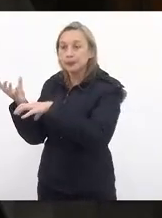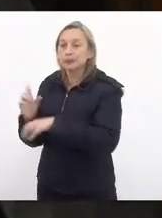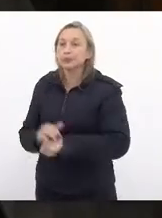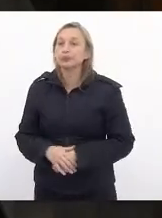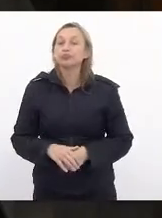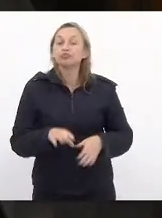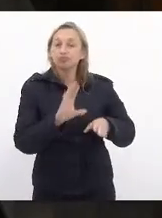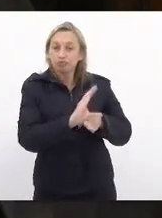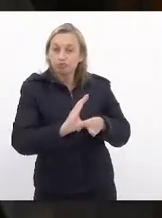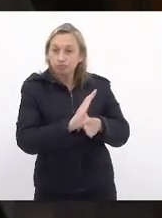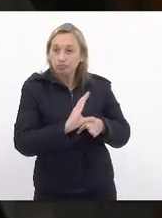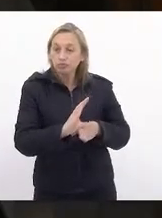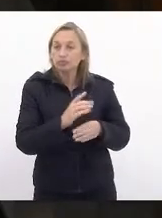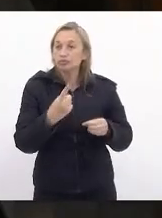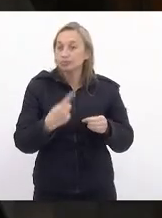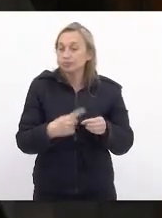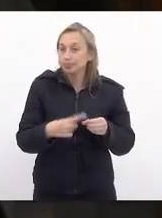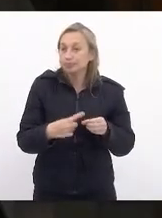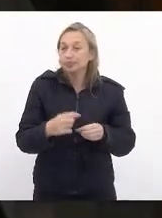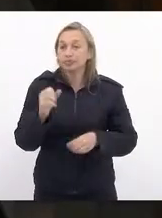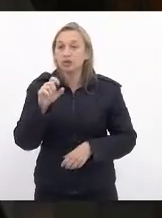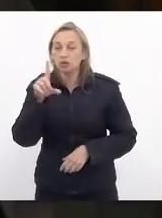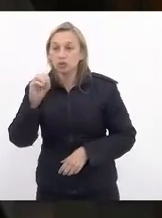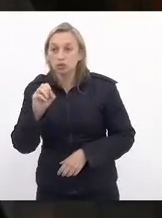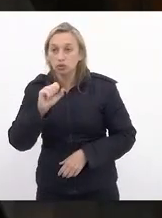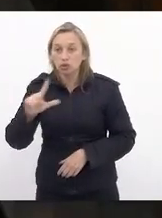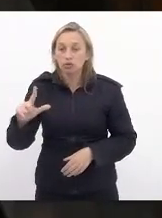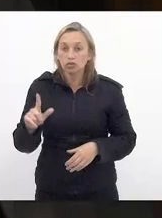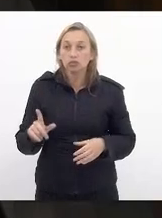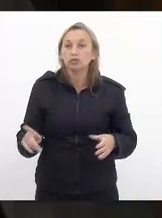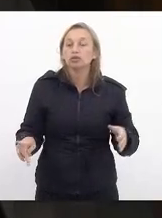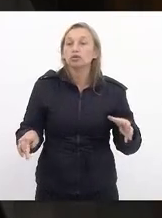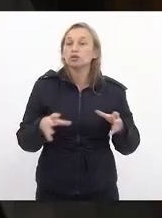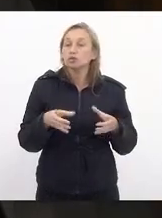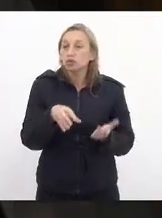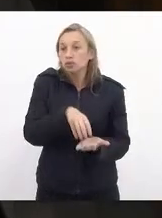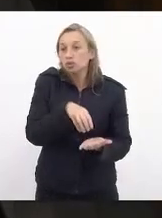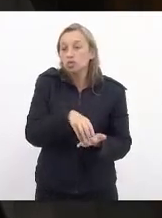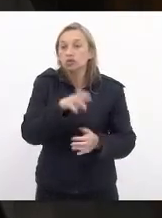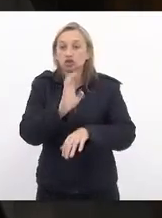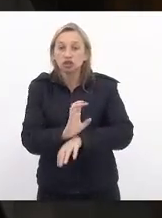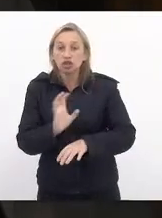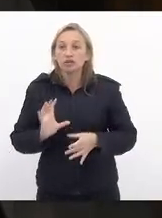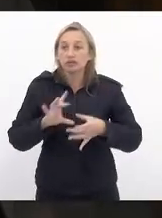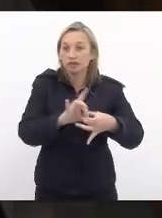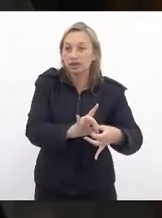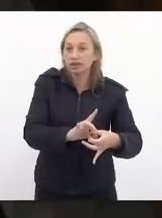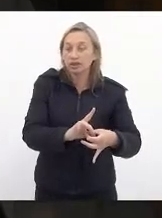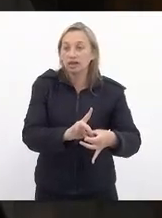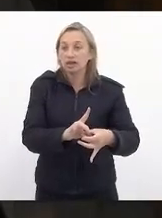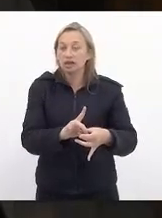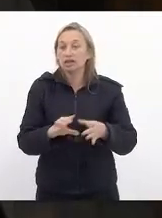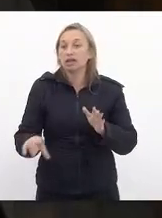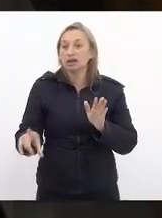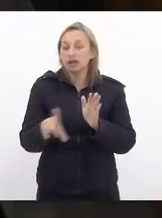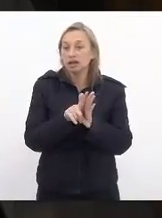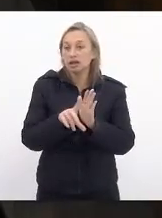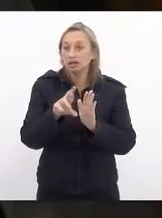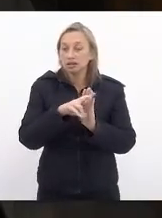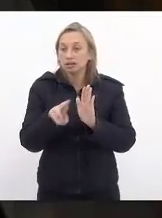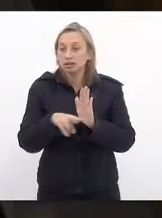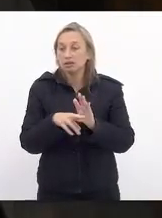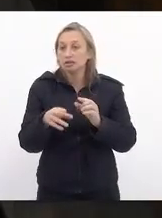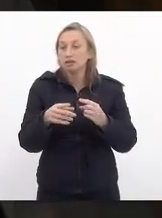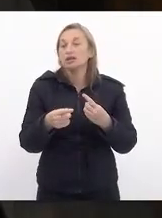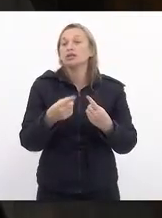conselhos municipais já que os ovos são órgãos de estado na Esfera Municipal para fixar as diretrizes da política pública